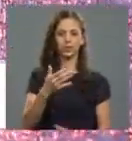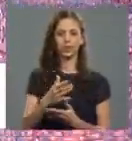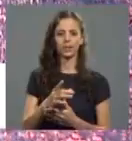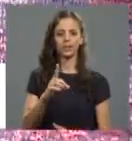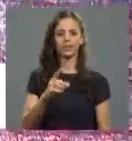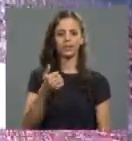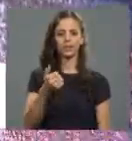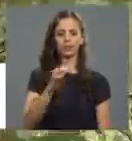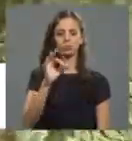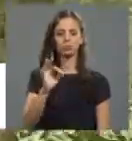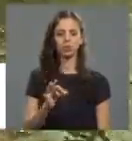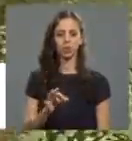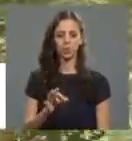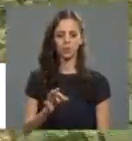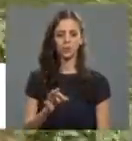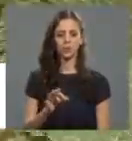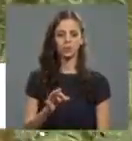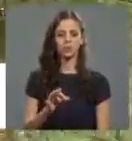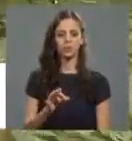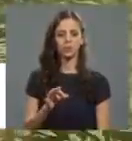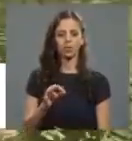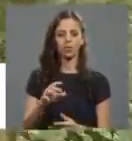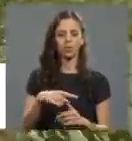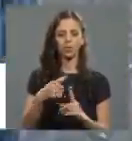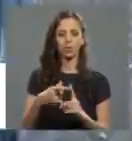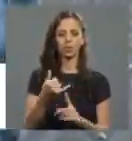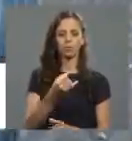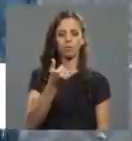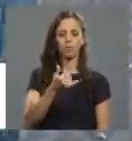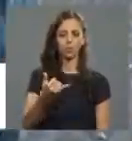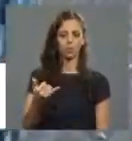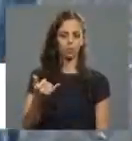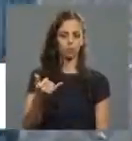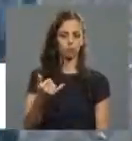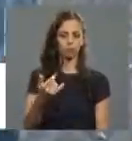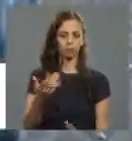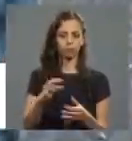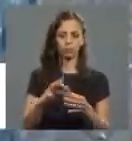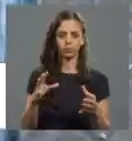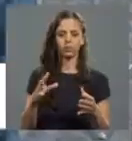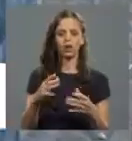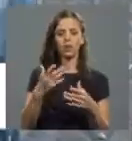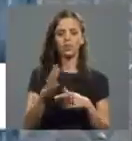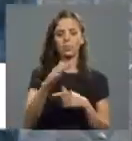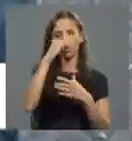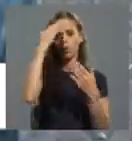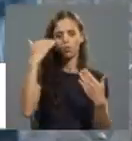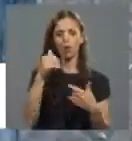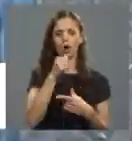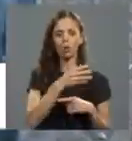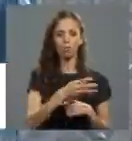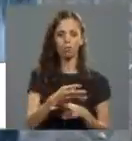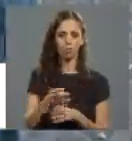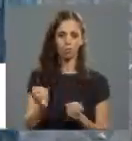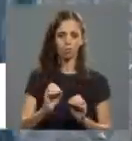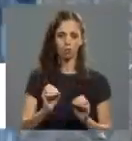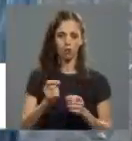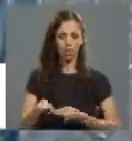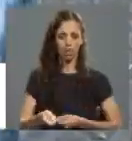a 65%, longe do ano 2022. Por exemplo, no verão não faltou água de rega